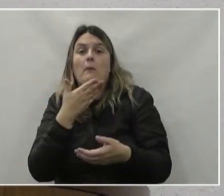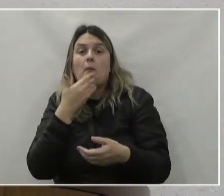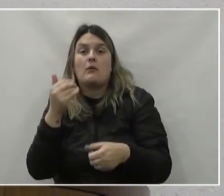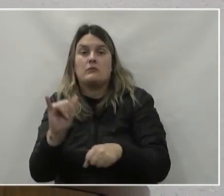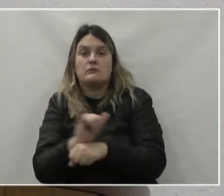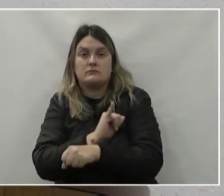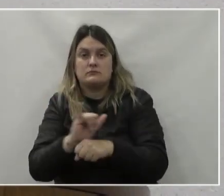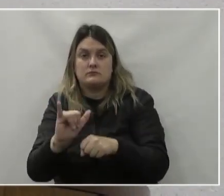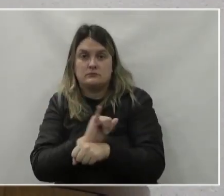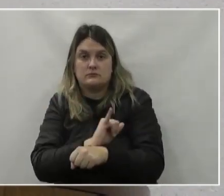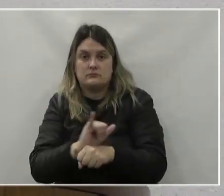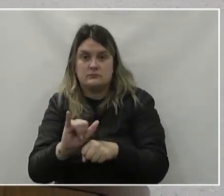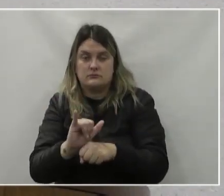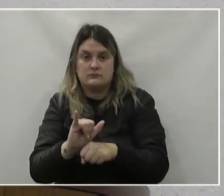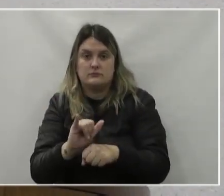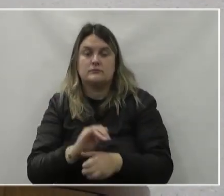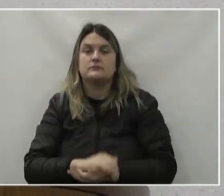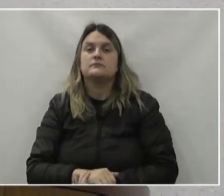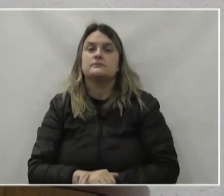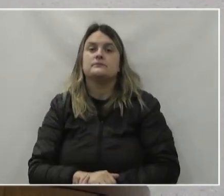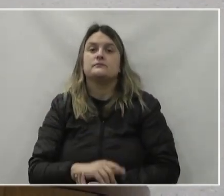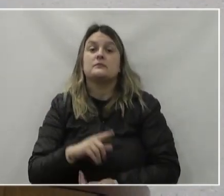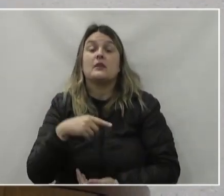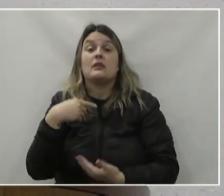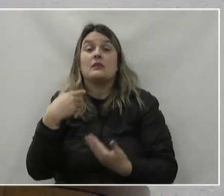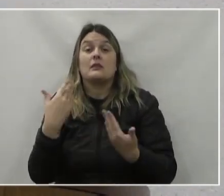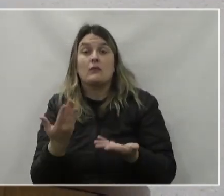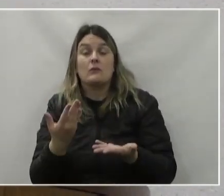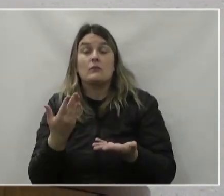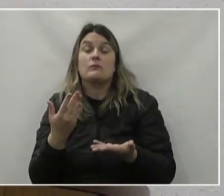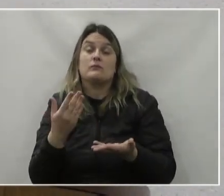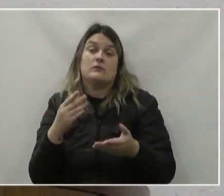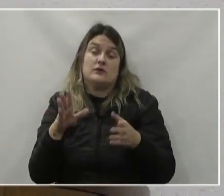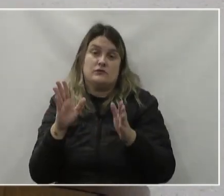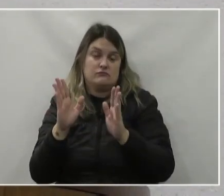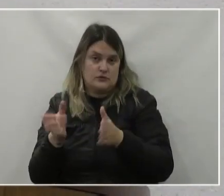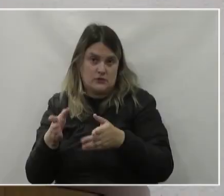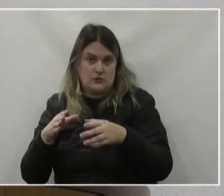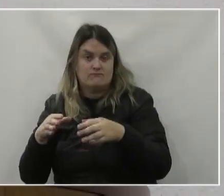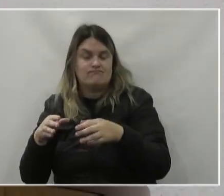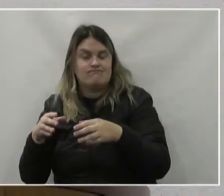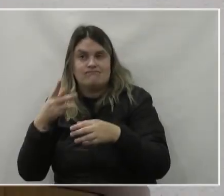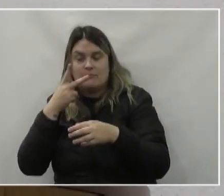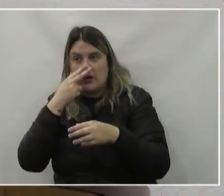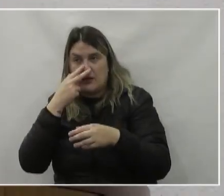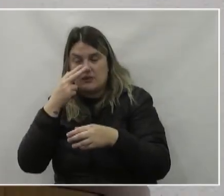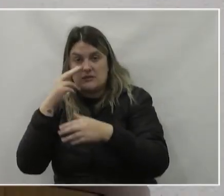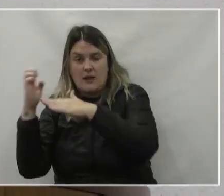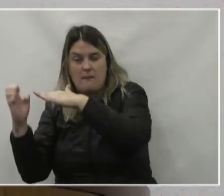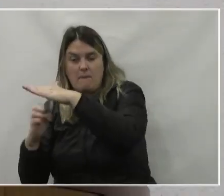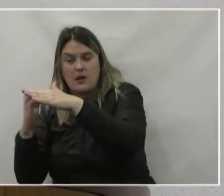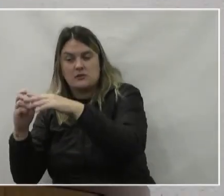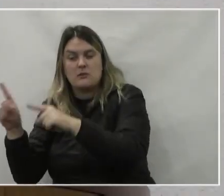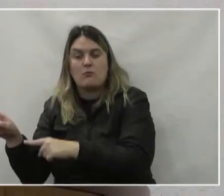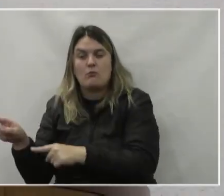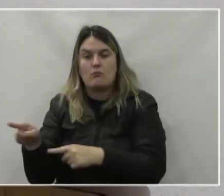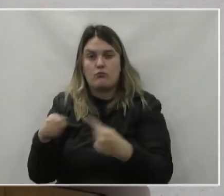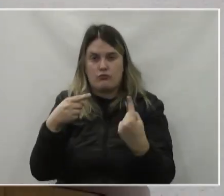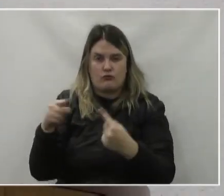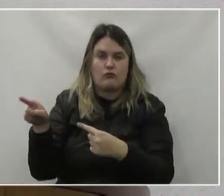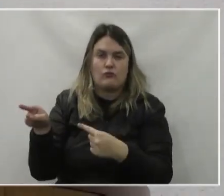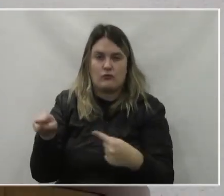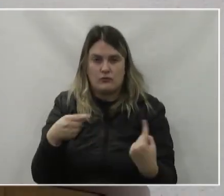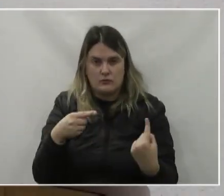alternativa, né? A partir daí, então, e até foi uma provocação da própria empresa, né? A empresa fez